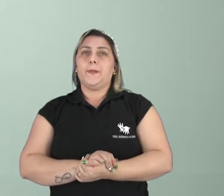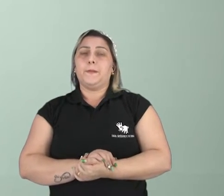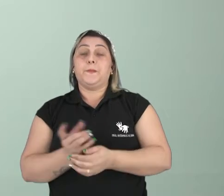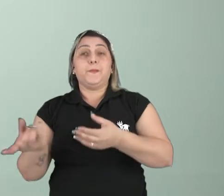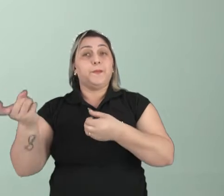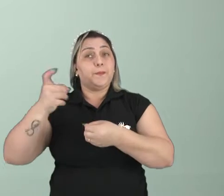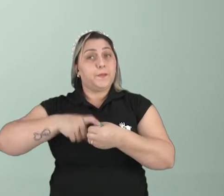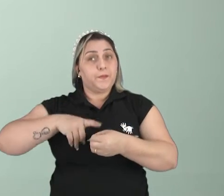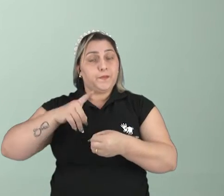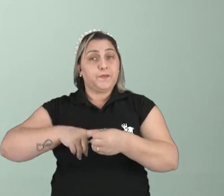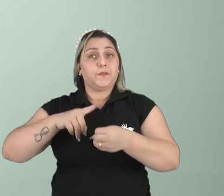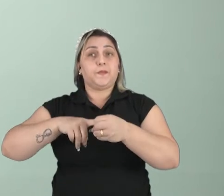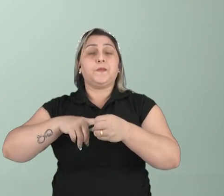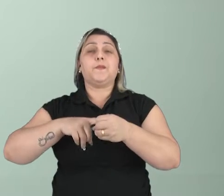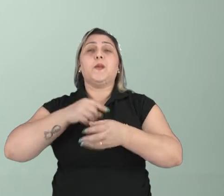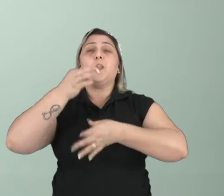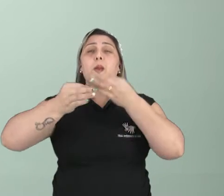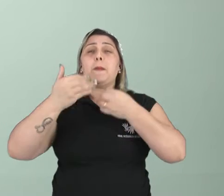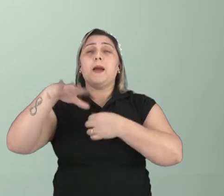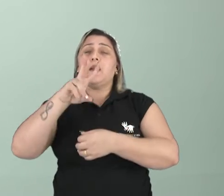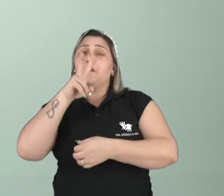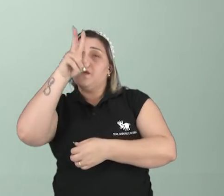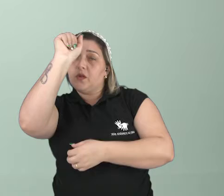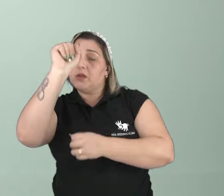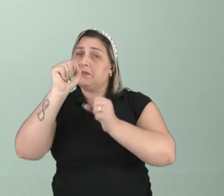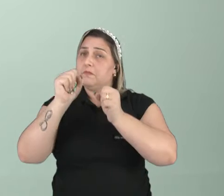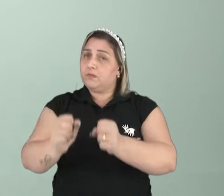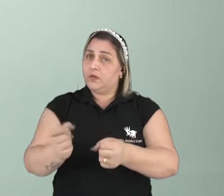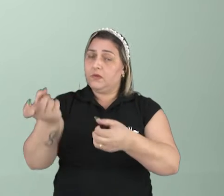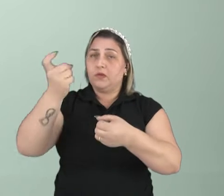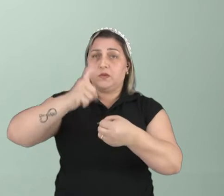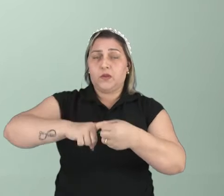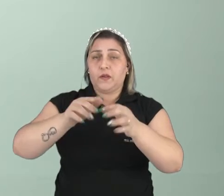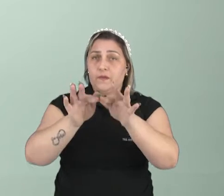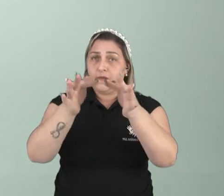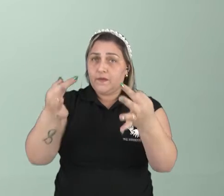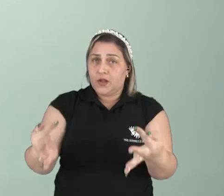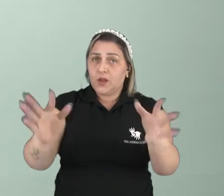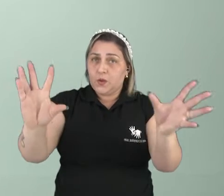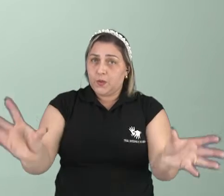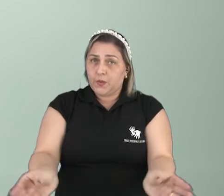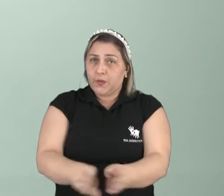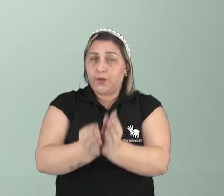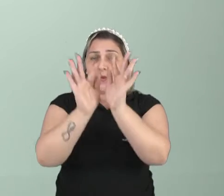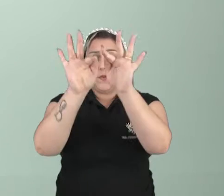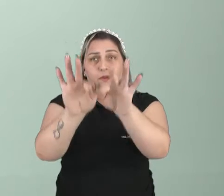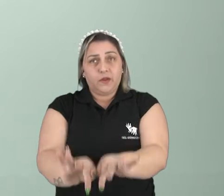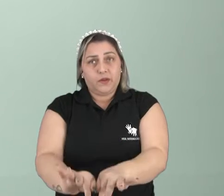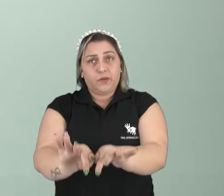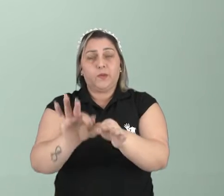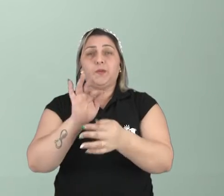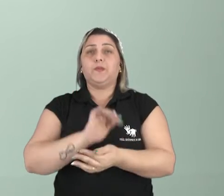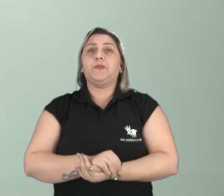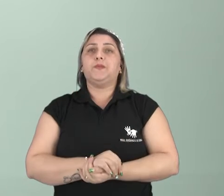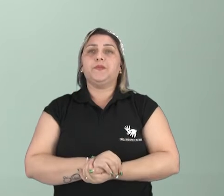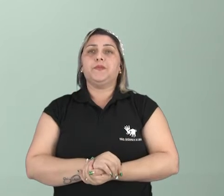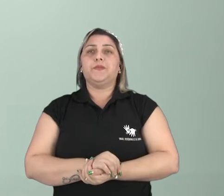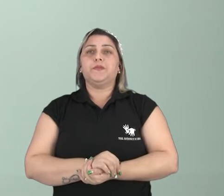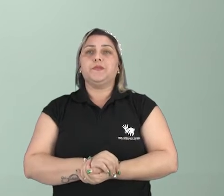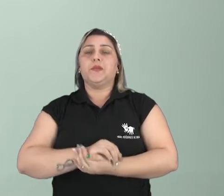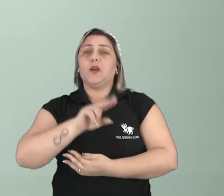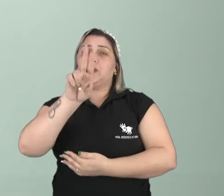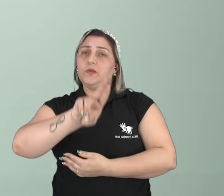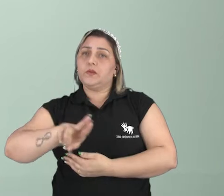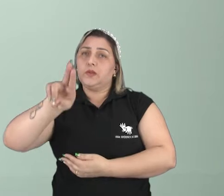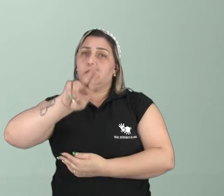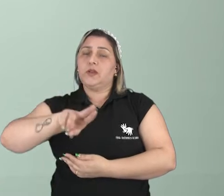retomando o argumento mais forte. Pode recorrer a uma frase síntese para concluir. Então aqui ele vai utilizar